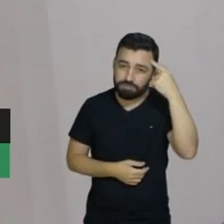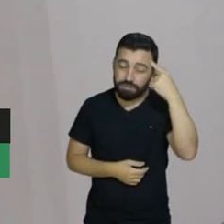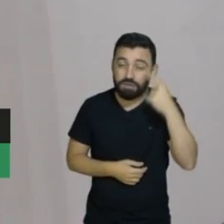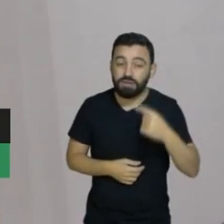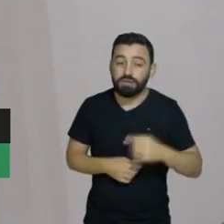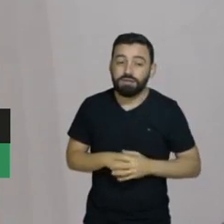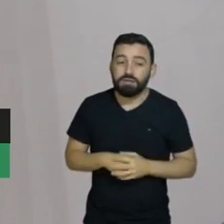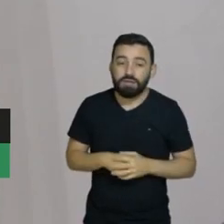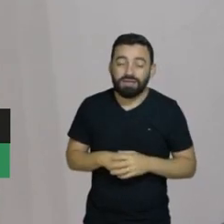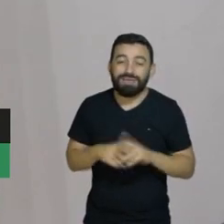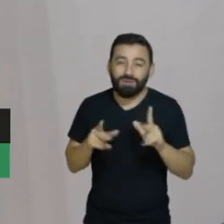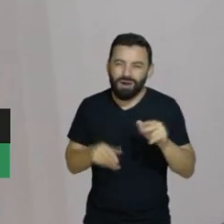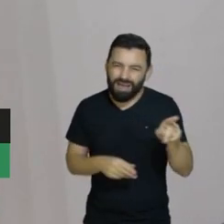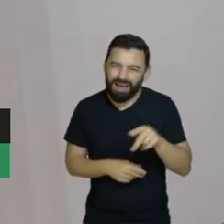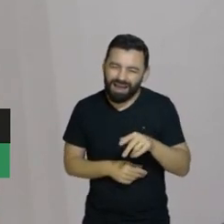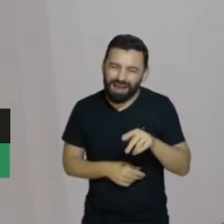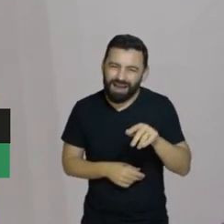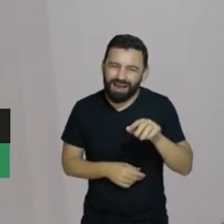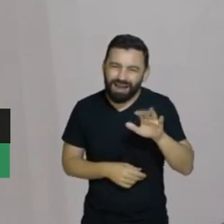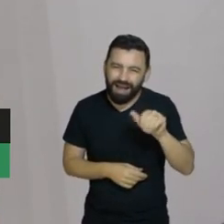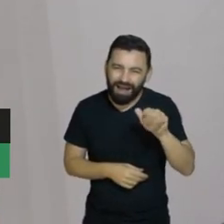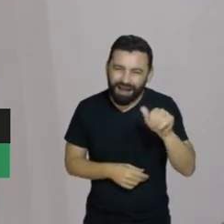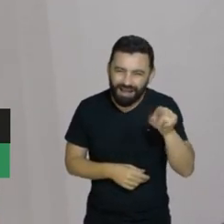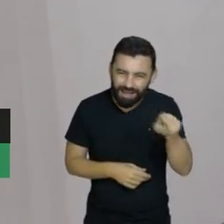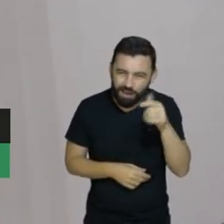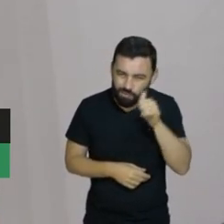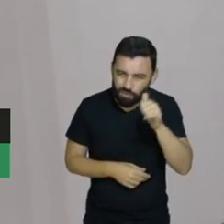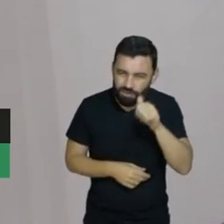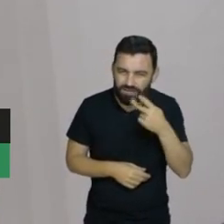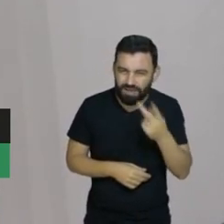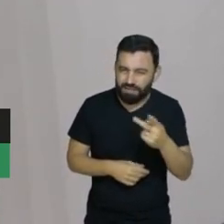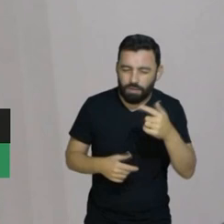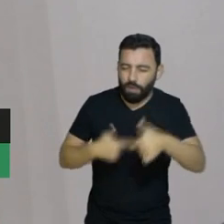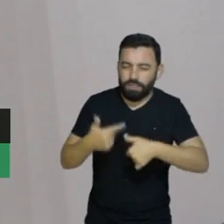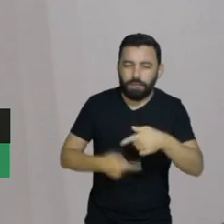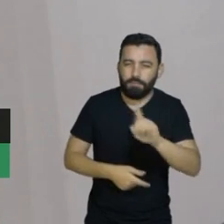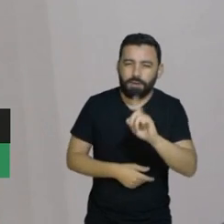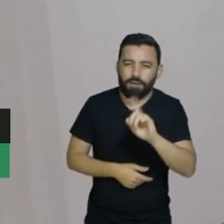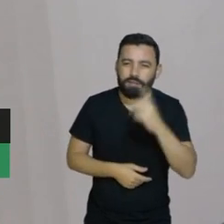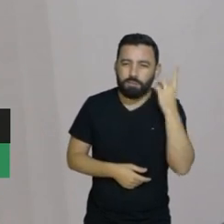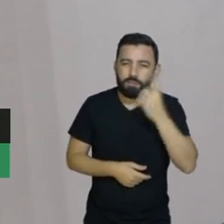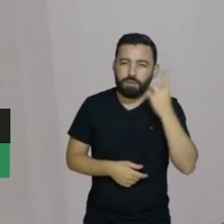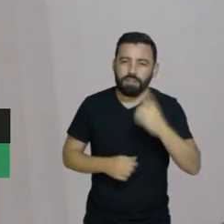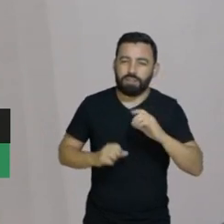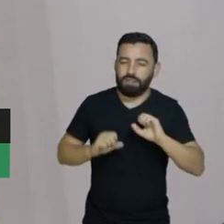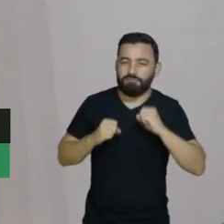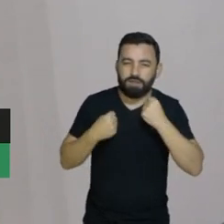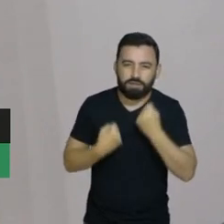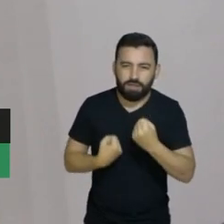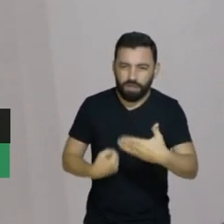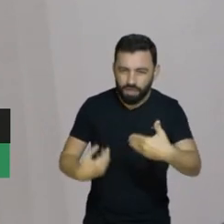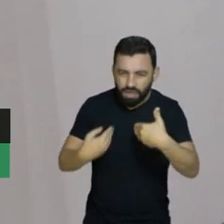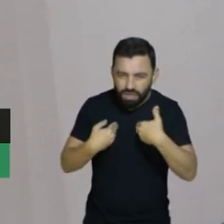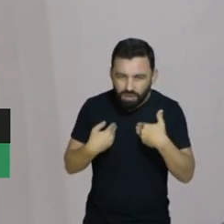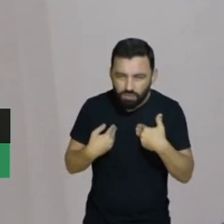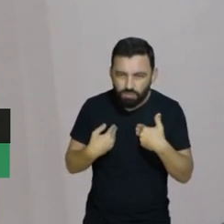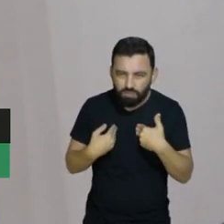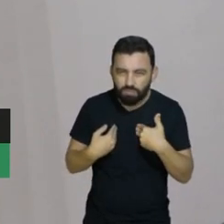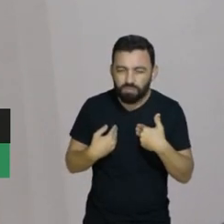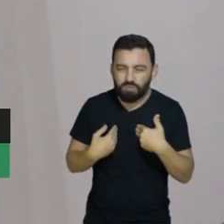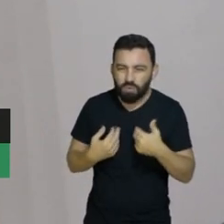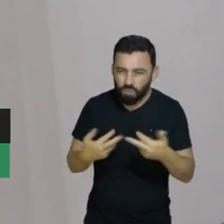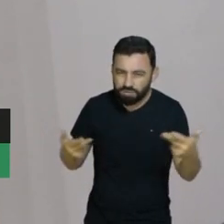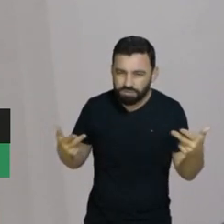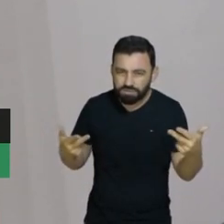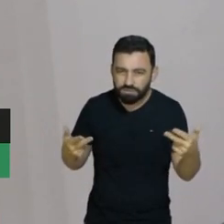como o argumento da Cacá, querendo virar o jogo, dizer que não é trabalho de deputado, defender as pautas que eu defendo aqui, eu vim mostrar para os senhores